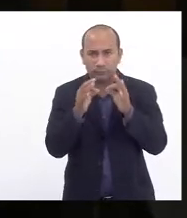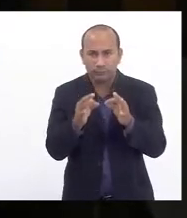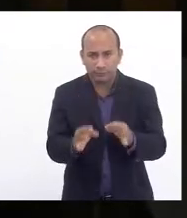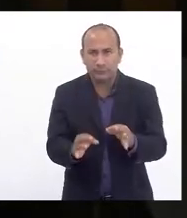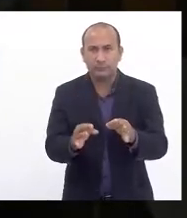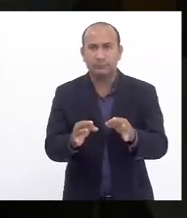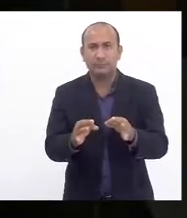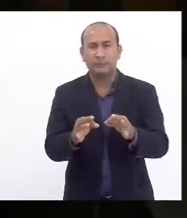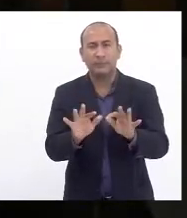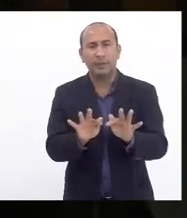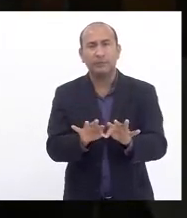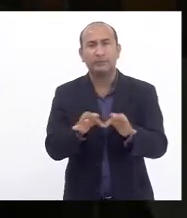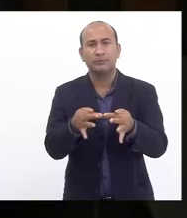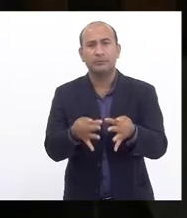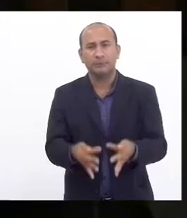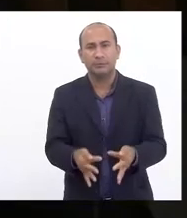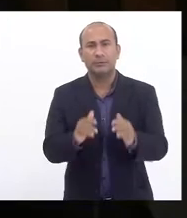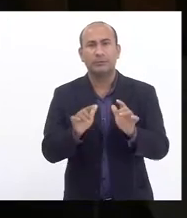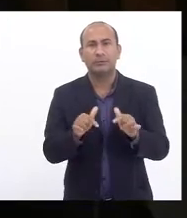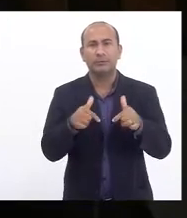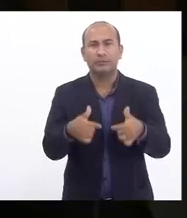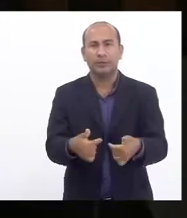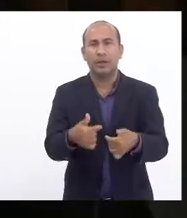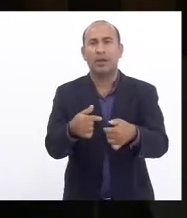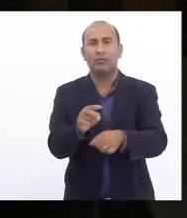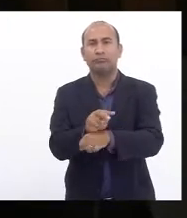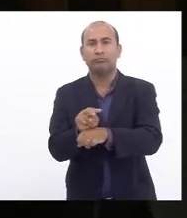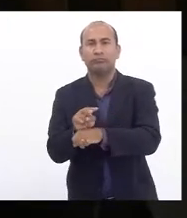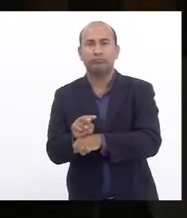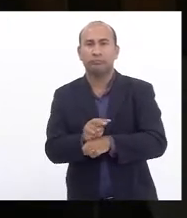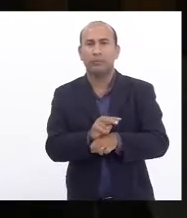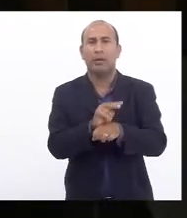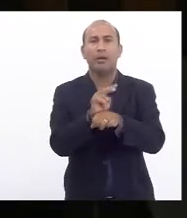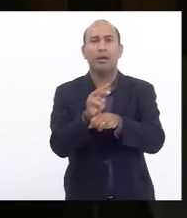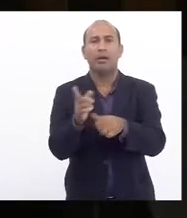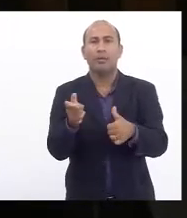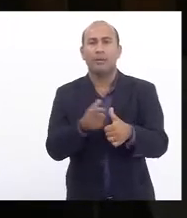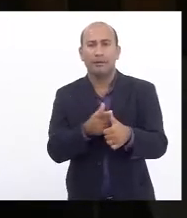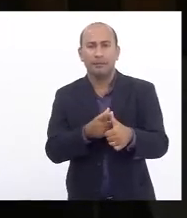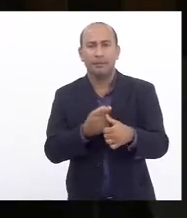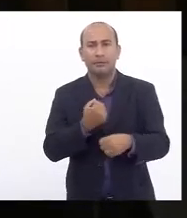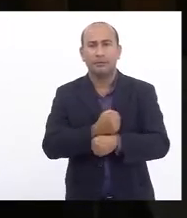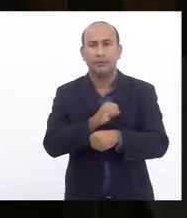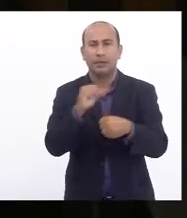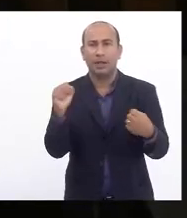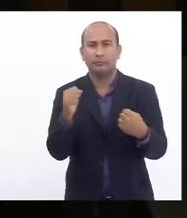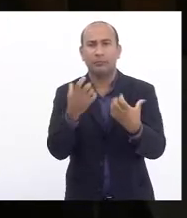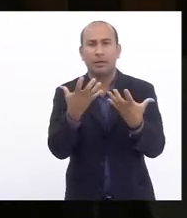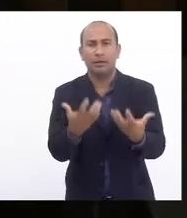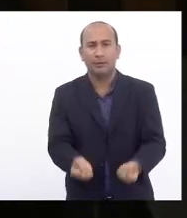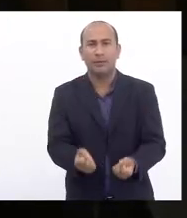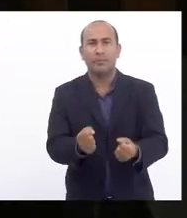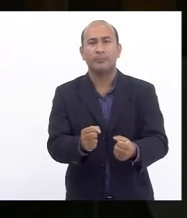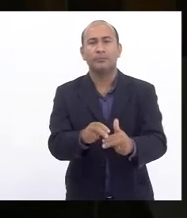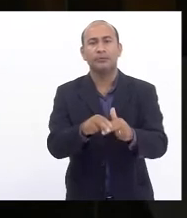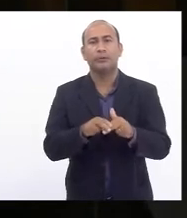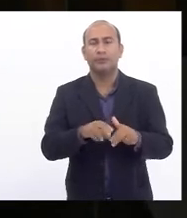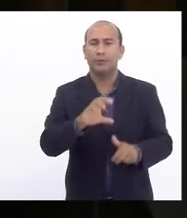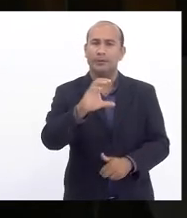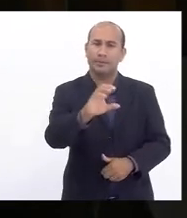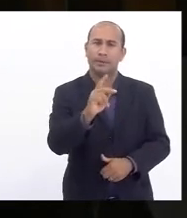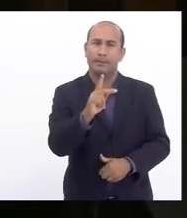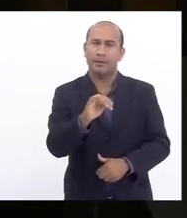dos mecanismos e dispositivos de fiscalização o primeiro grande ganho e da CPI